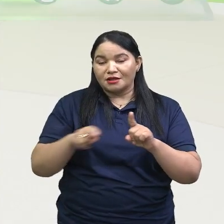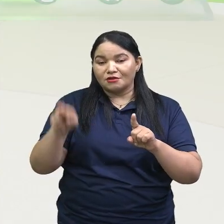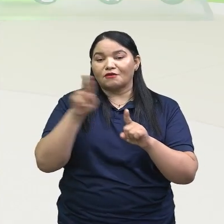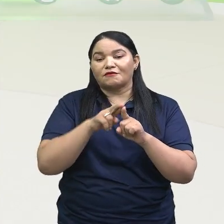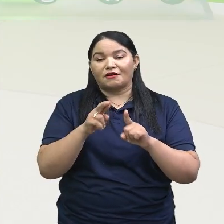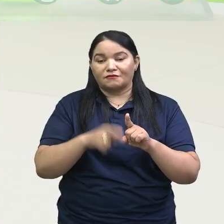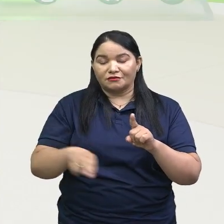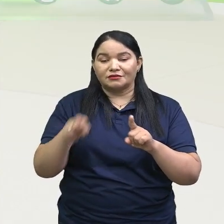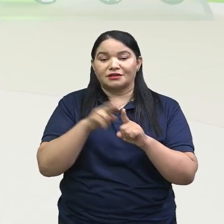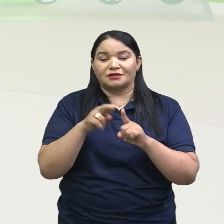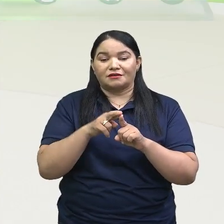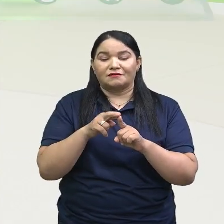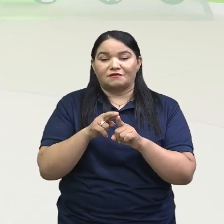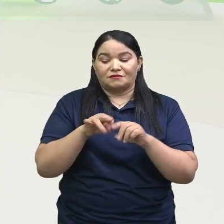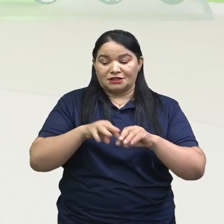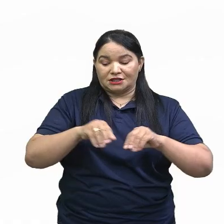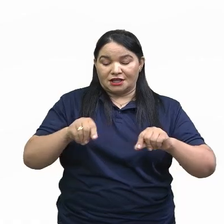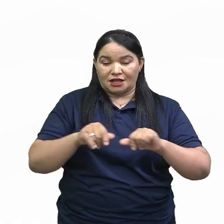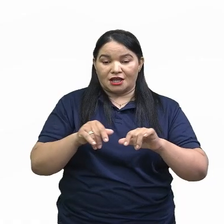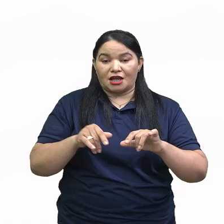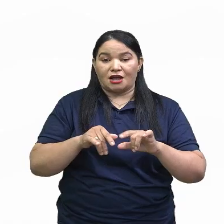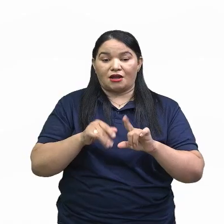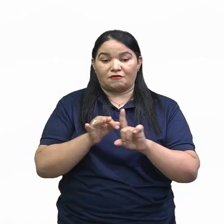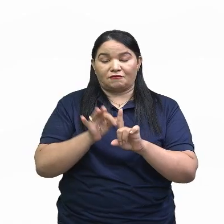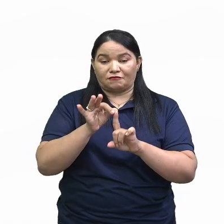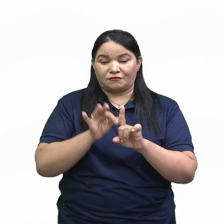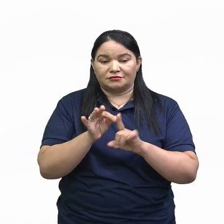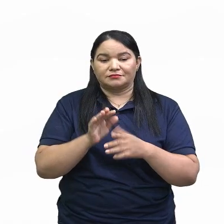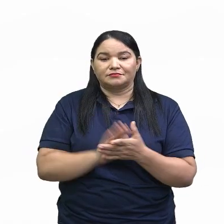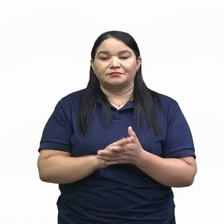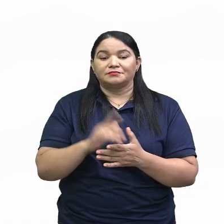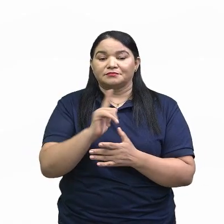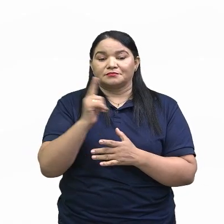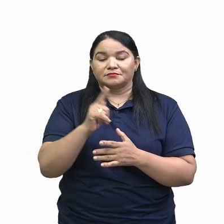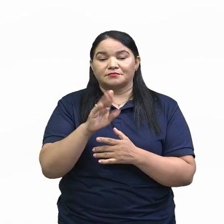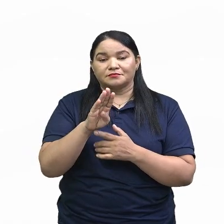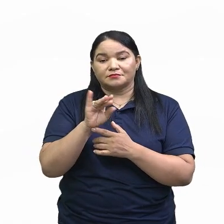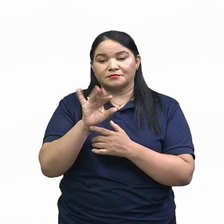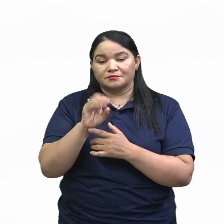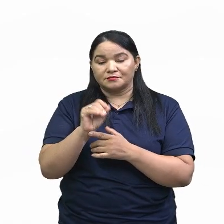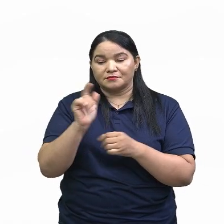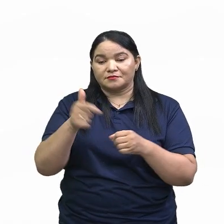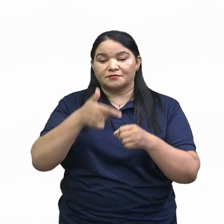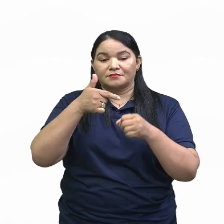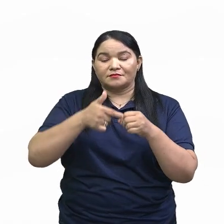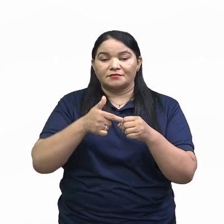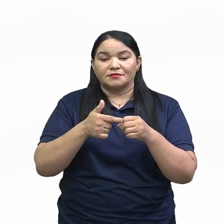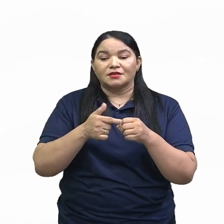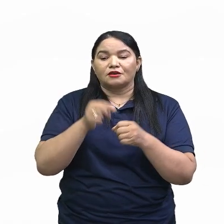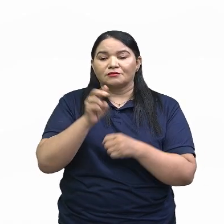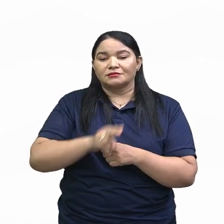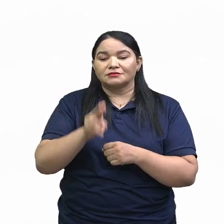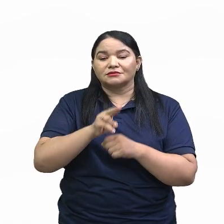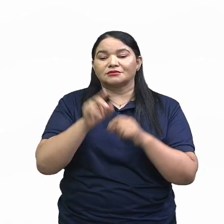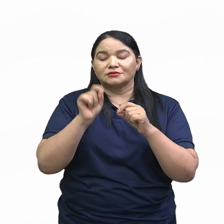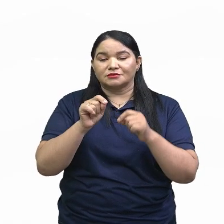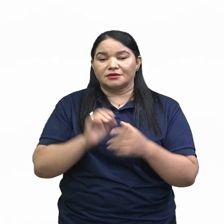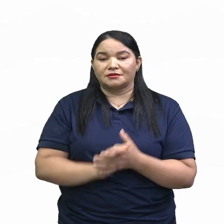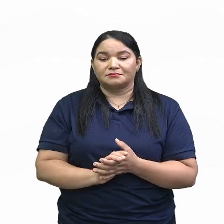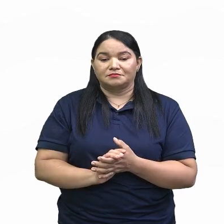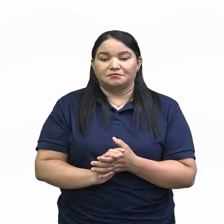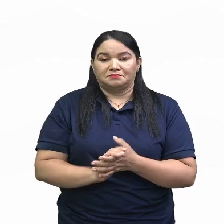terra, tá certo? Vamos observar também sobre os biocombustíveis, que ele é feito por meio do aproveitamento